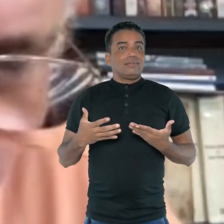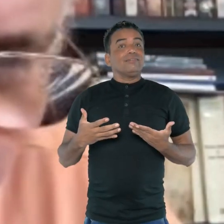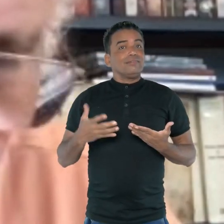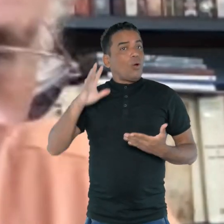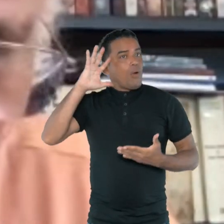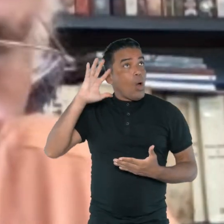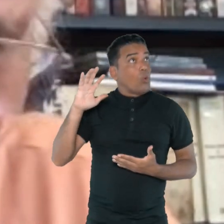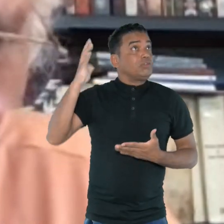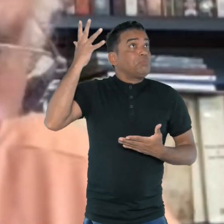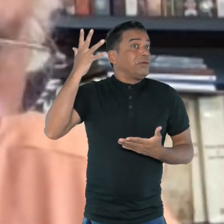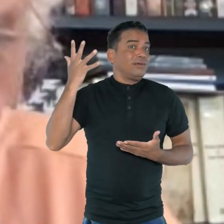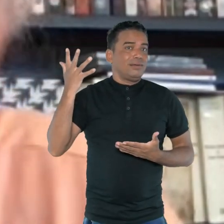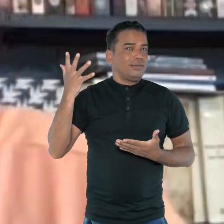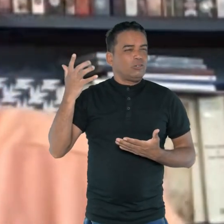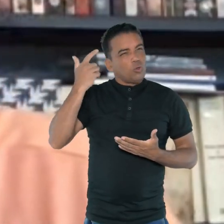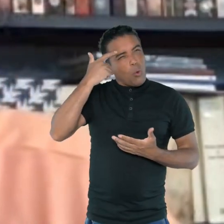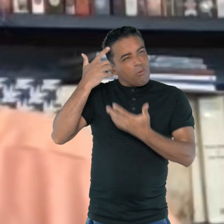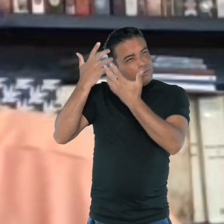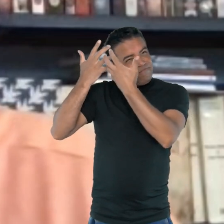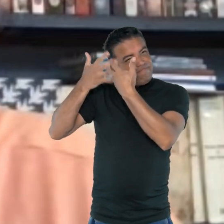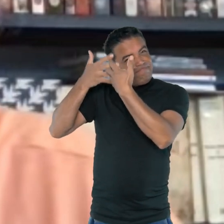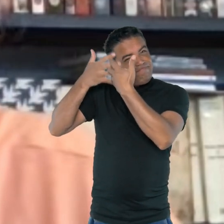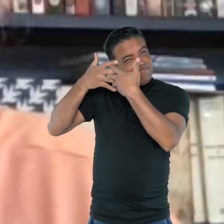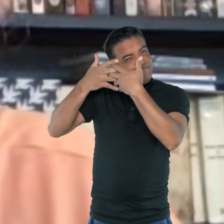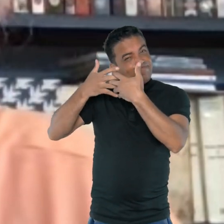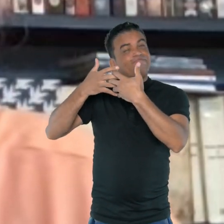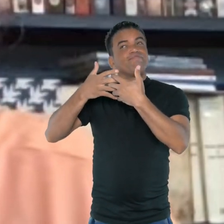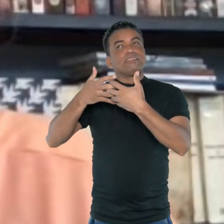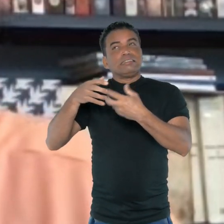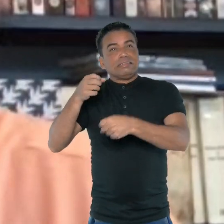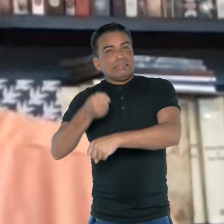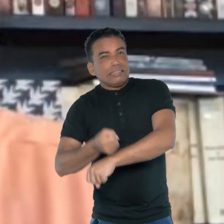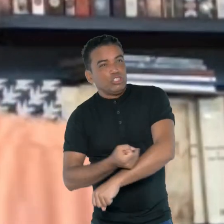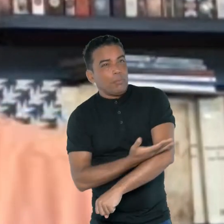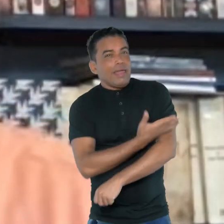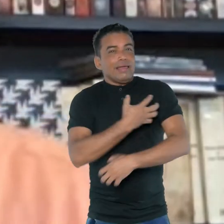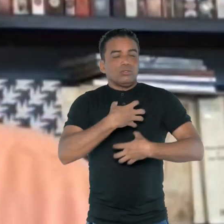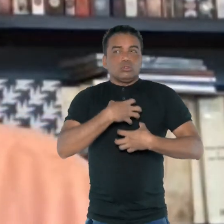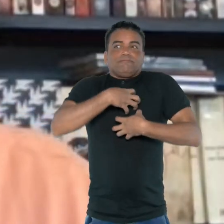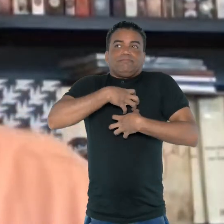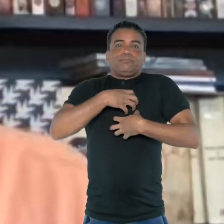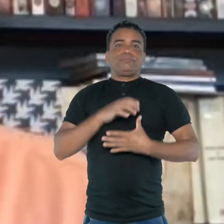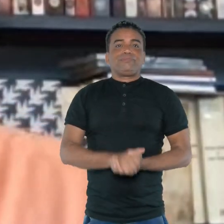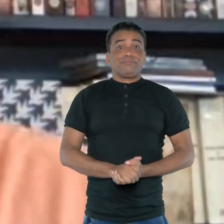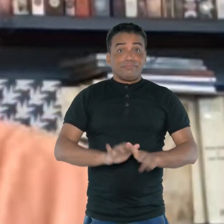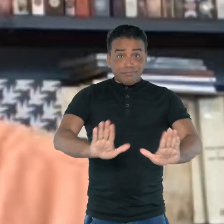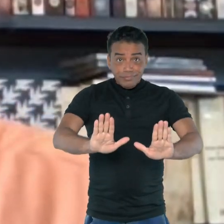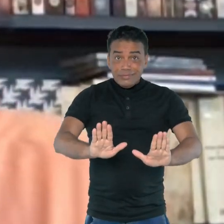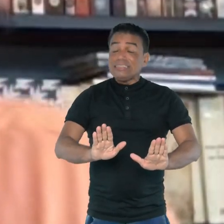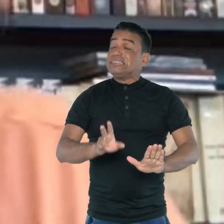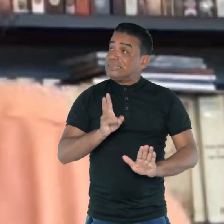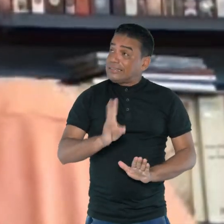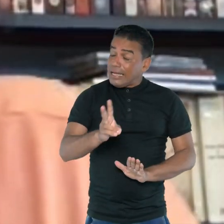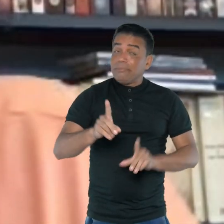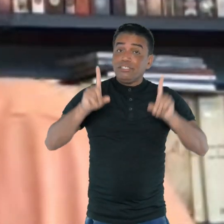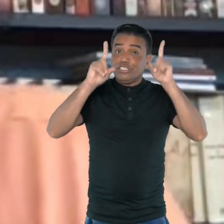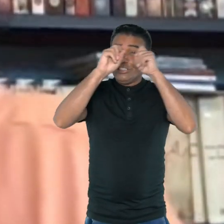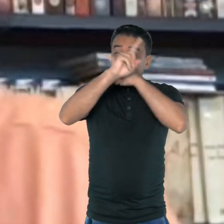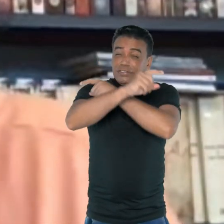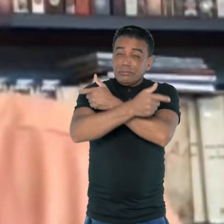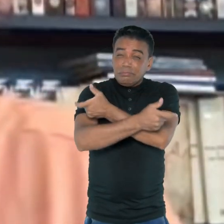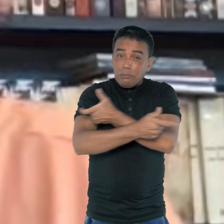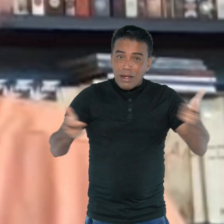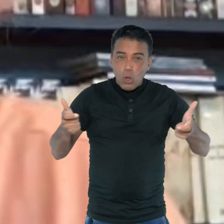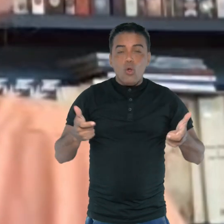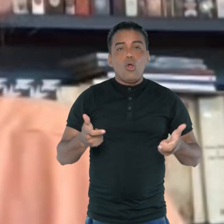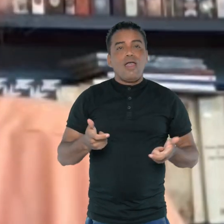deflagra uma reflexão, um sentimento, uma sensação, mas o mais difícil sempre é achar